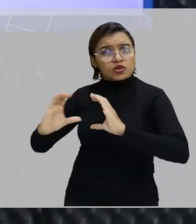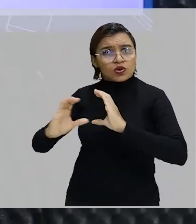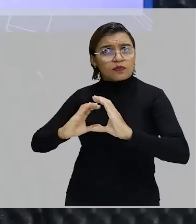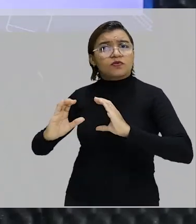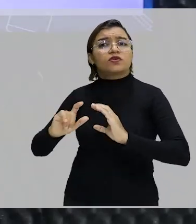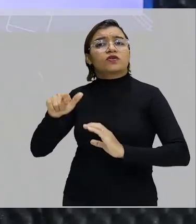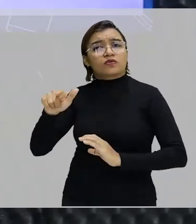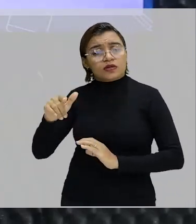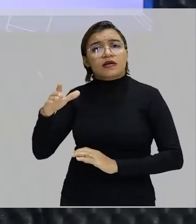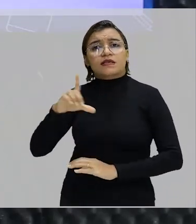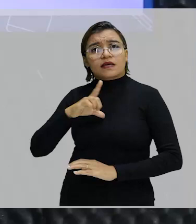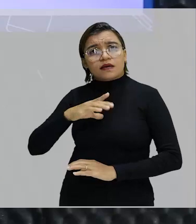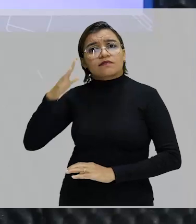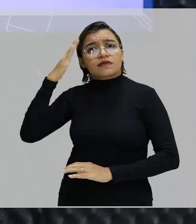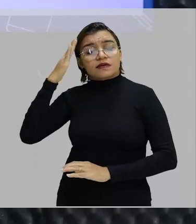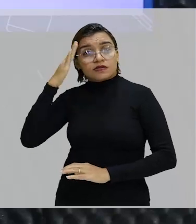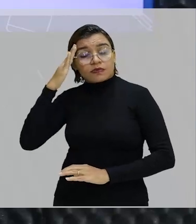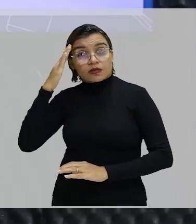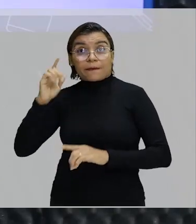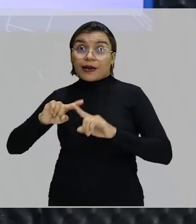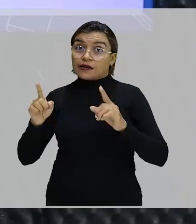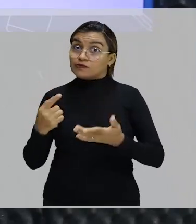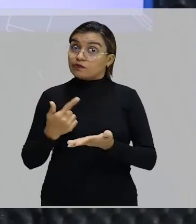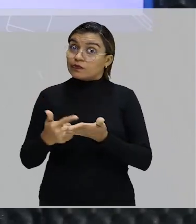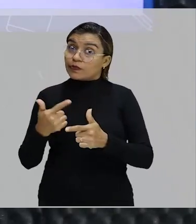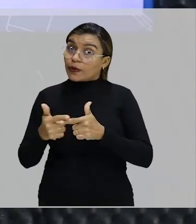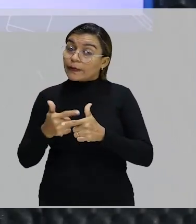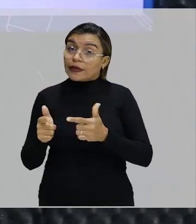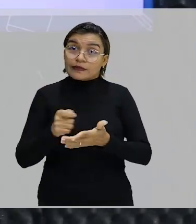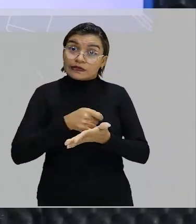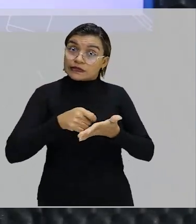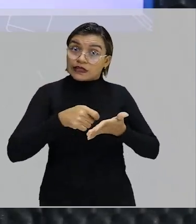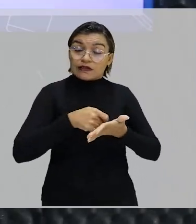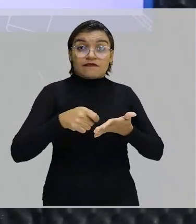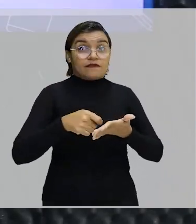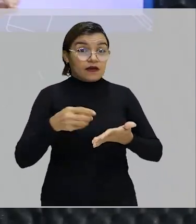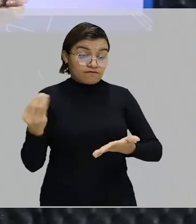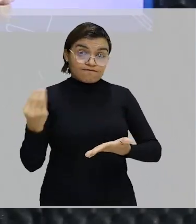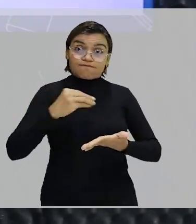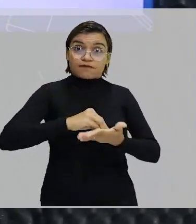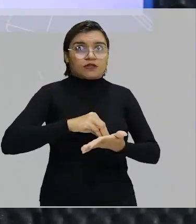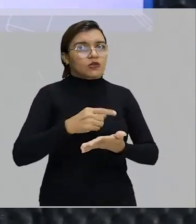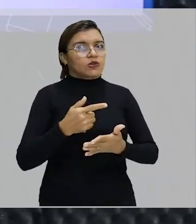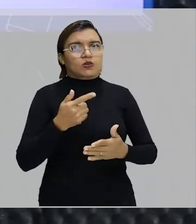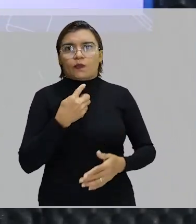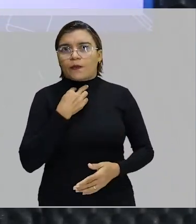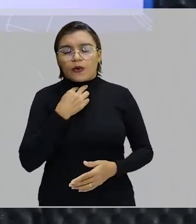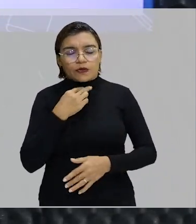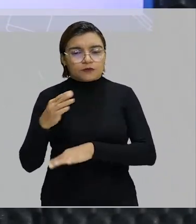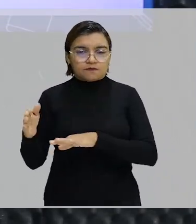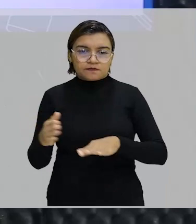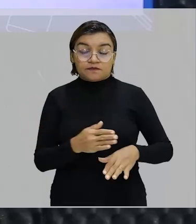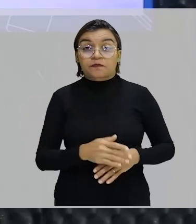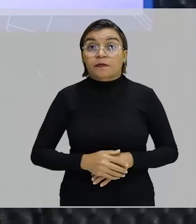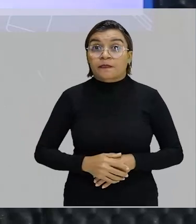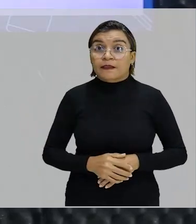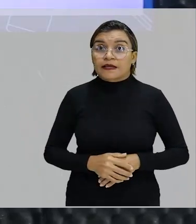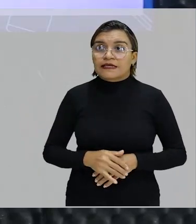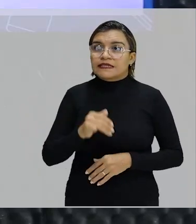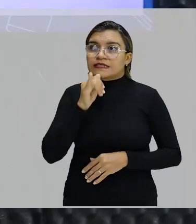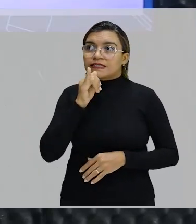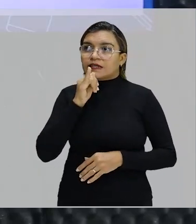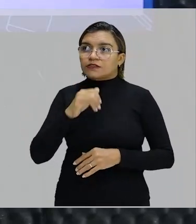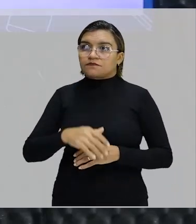problema é na hora de escrever, tá certo? Então, essa linguagem formal, ela é popular.